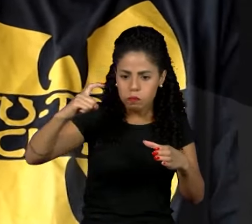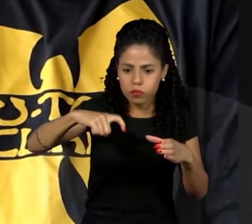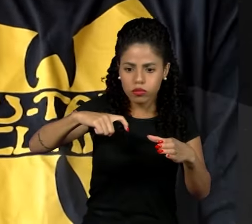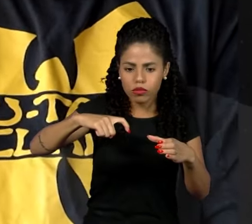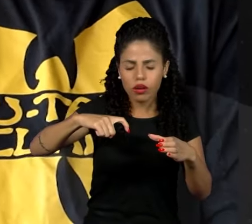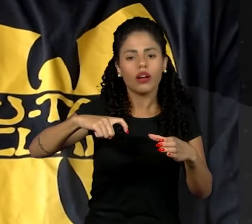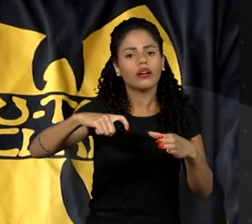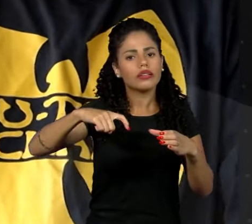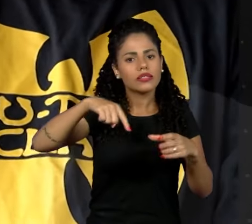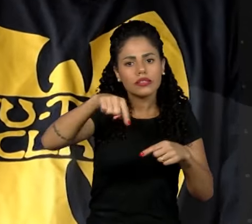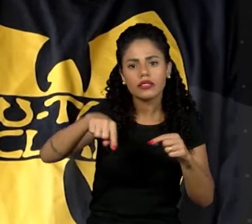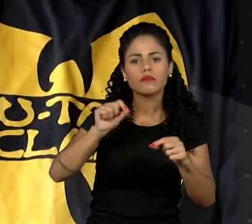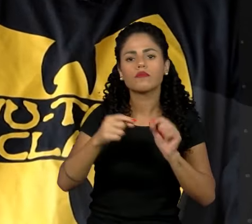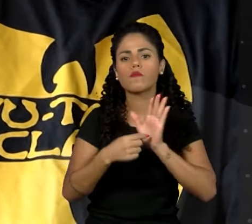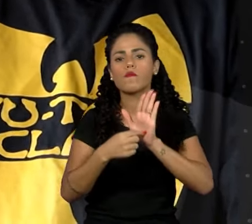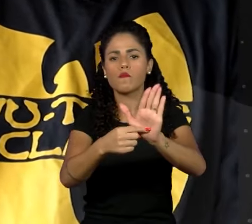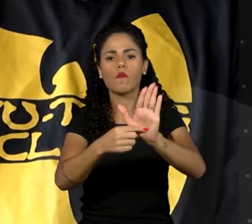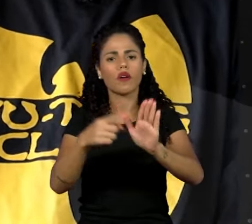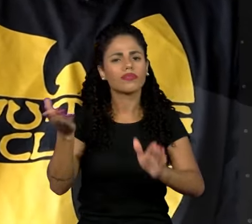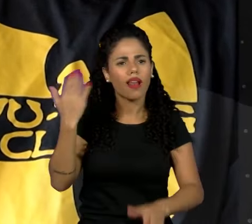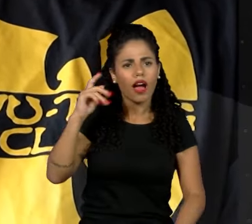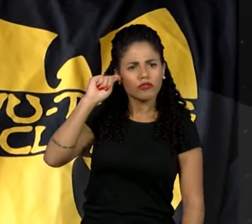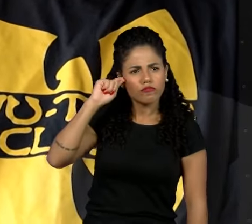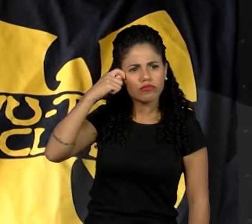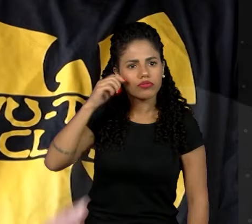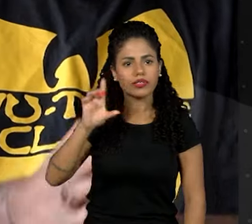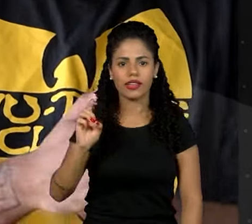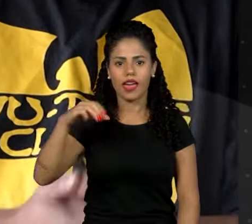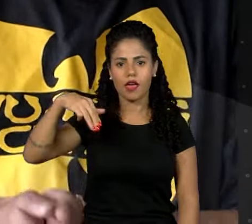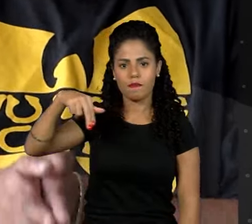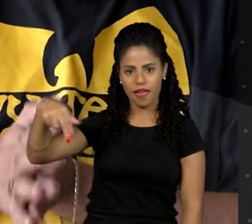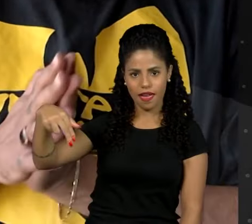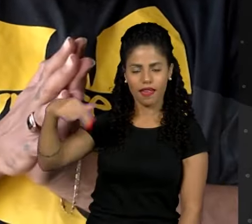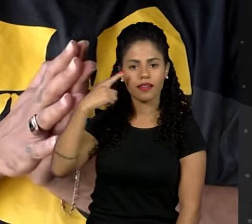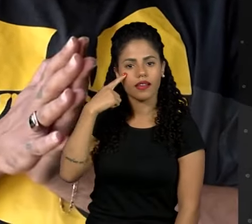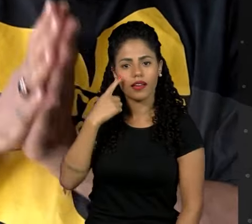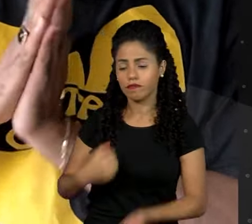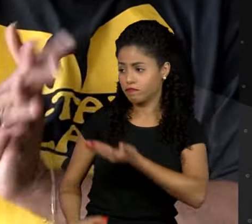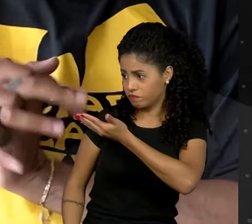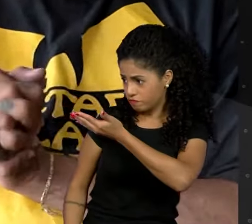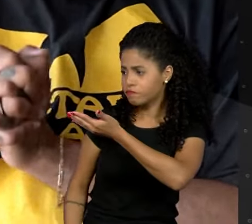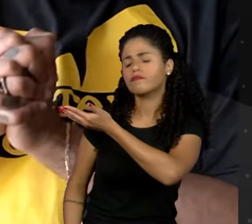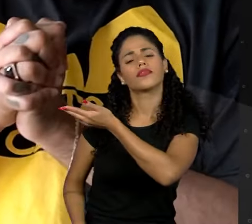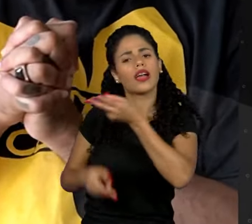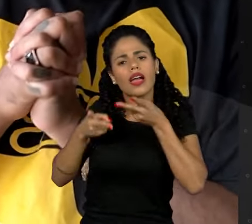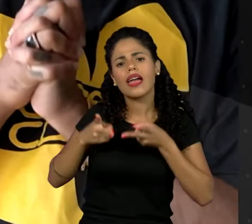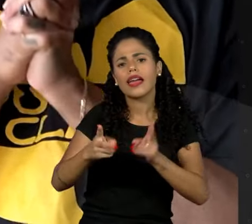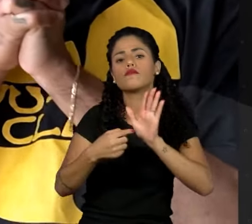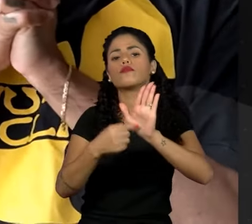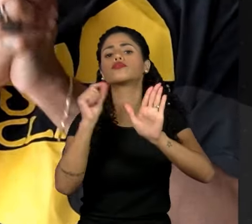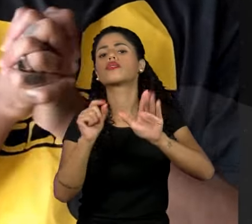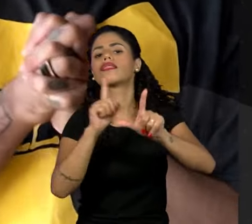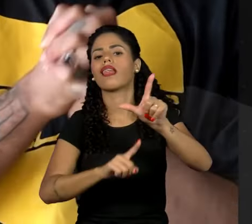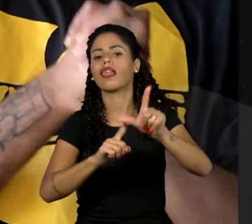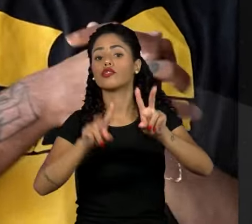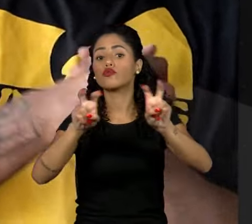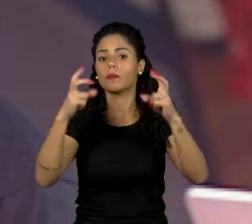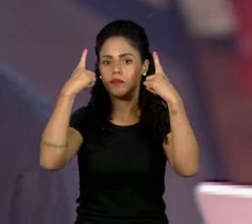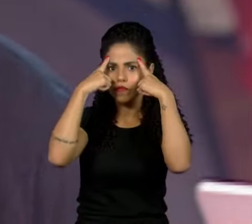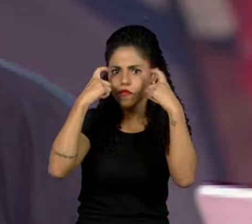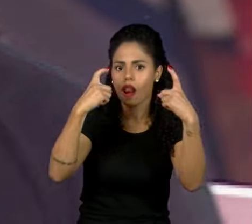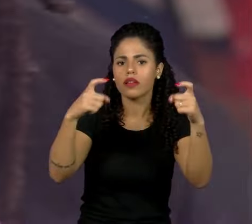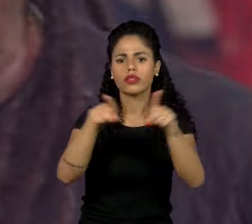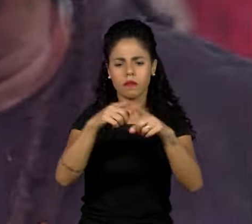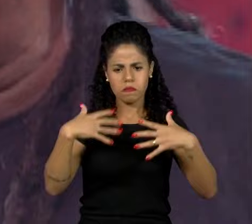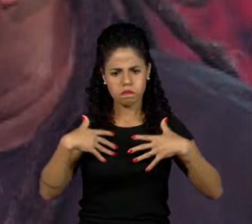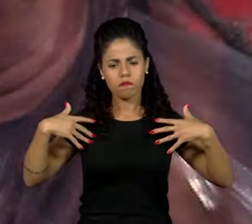Cada Vez Mais Preto, do DMN, de 92. E é um álbum que, ao mesmo tempo que ele relata essa violência, ele traz a questão do orgulho